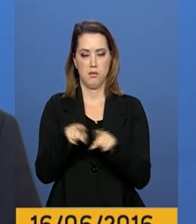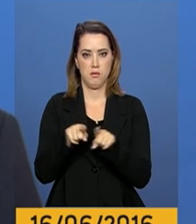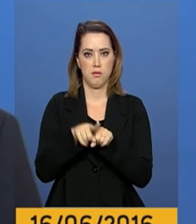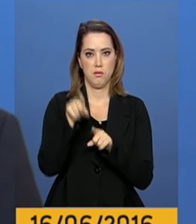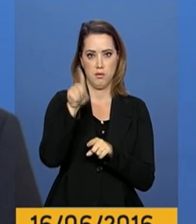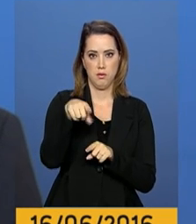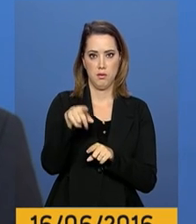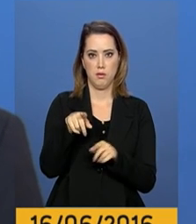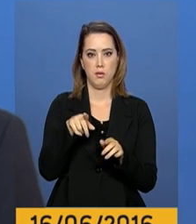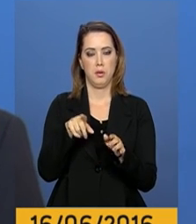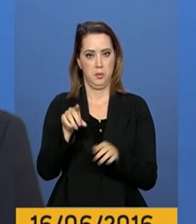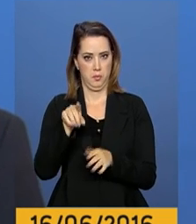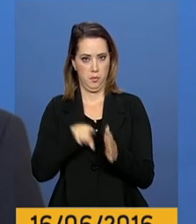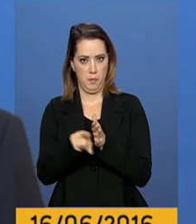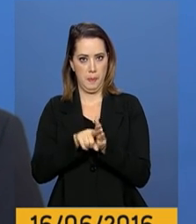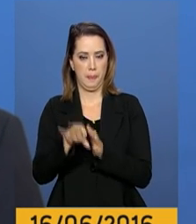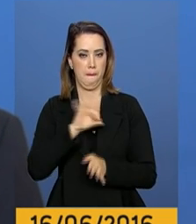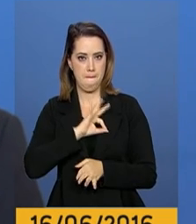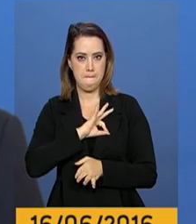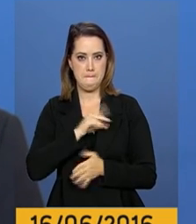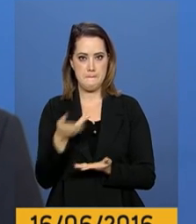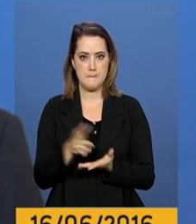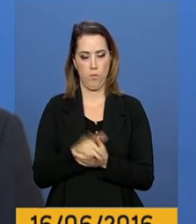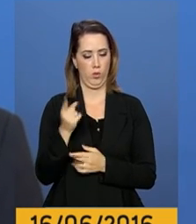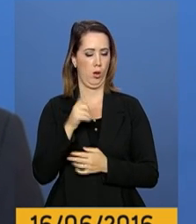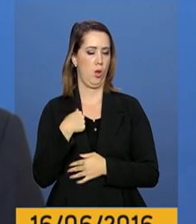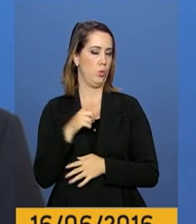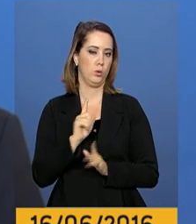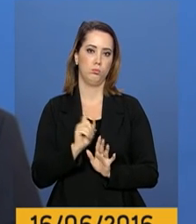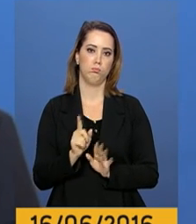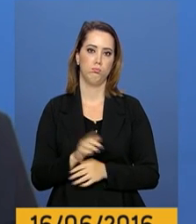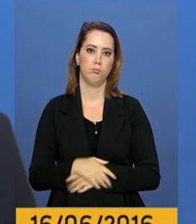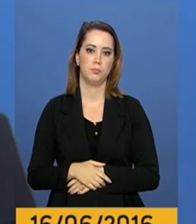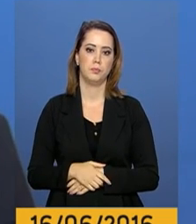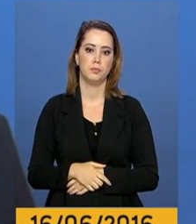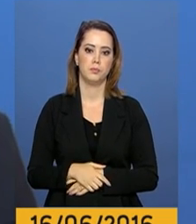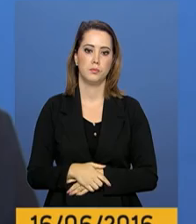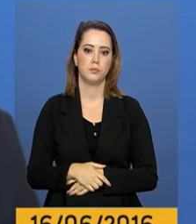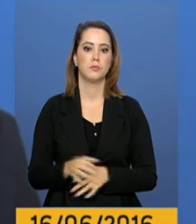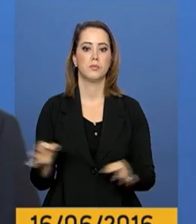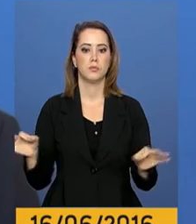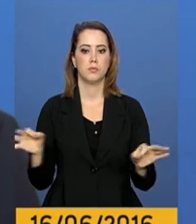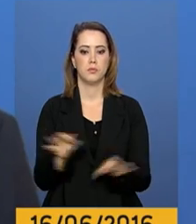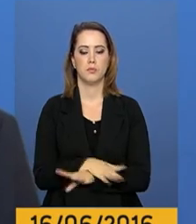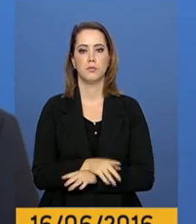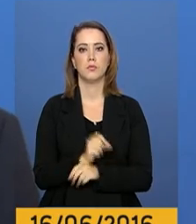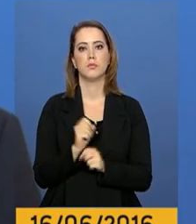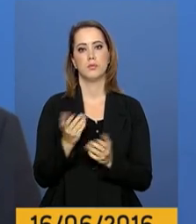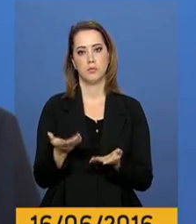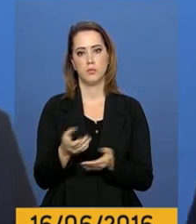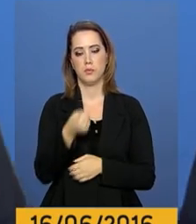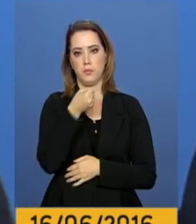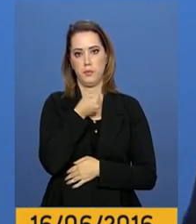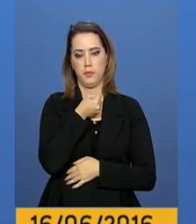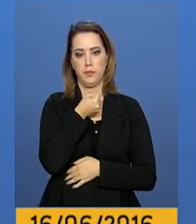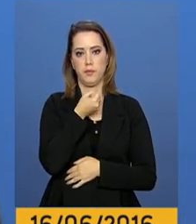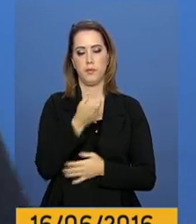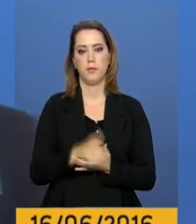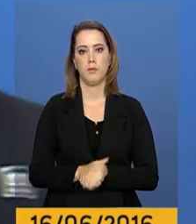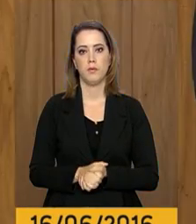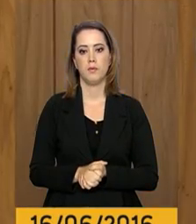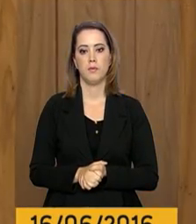sou citado. Não sou citado. Absolutamente não sou citado. Está encerrada a entrevista. Obrigado.